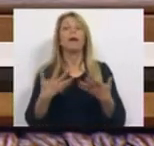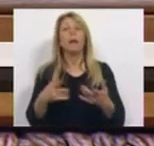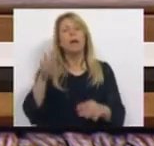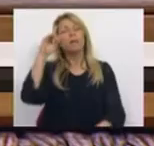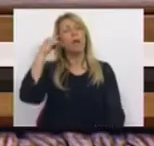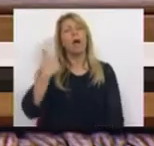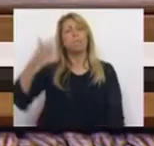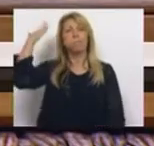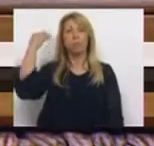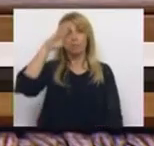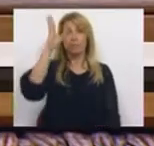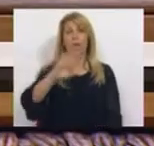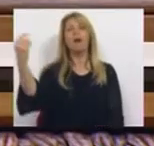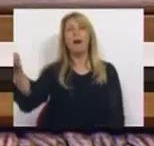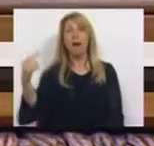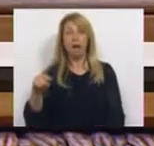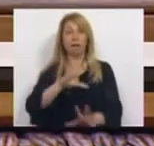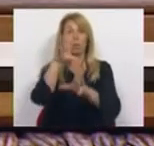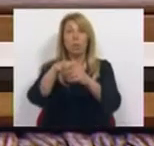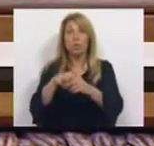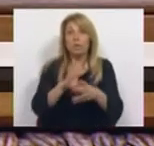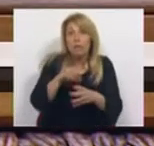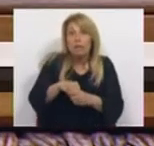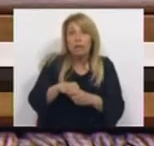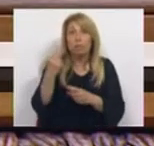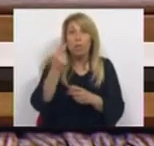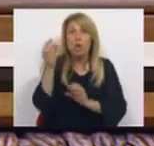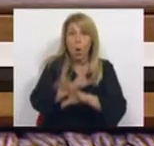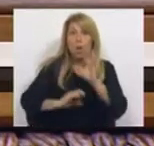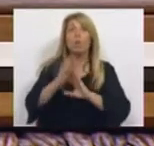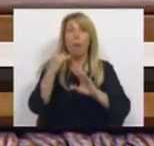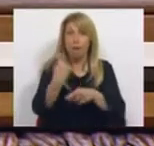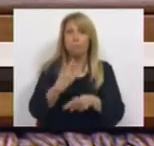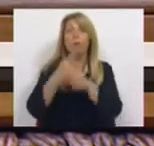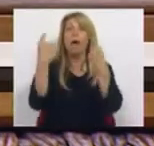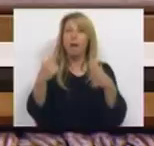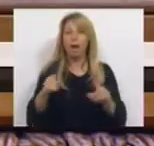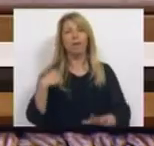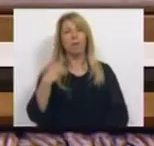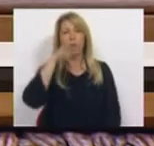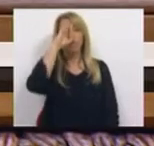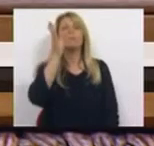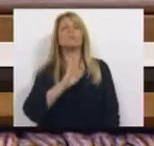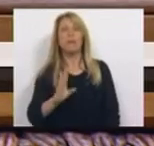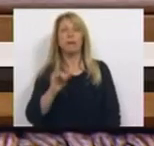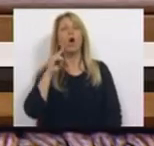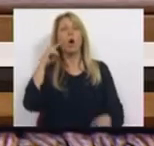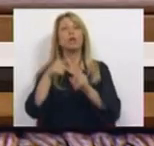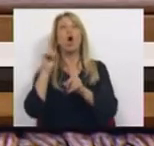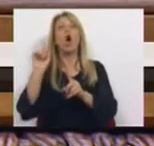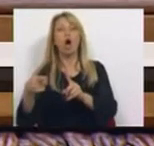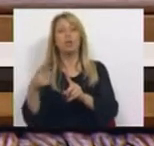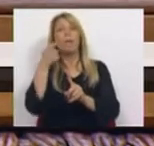fiscais, inclusivamente dentro da União Europeia, e já há muito que também sabemos para que servem e a quem servem. Já há